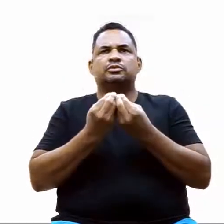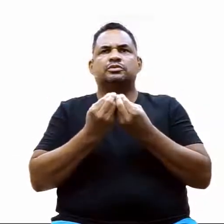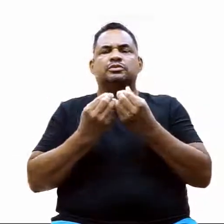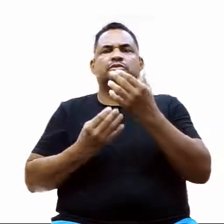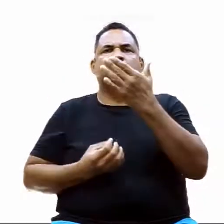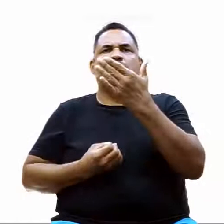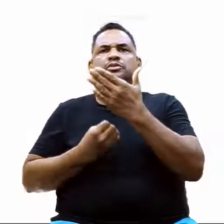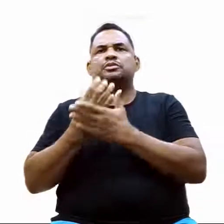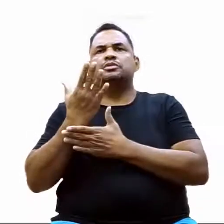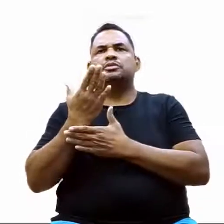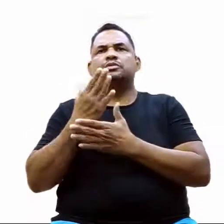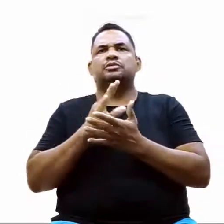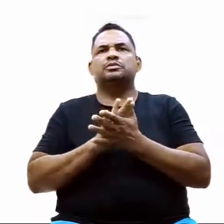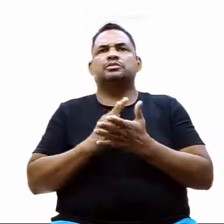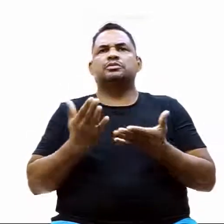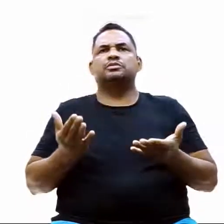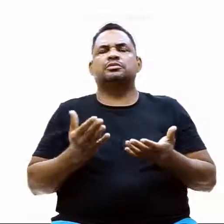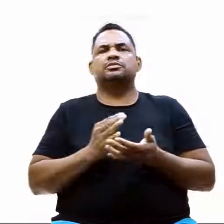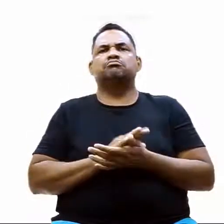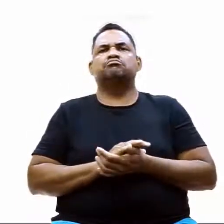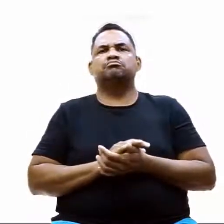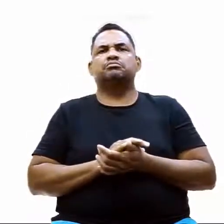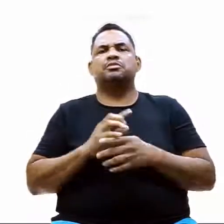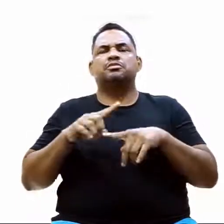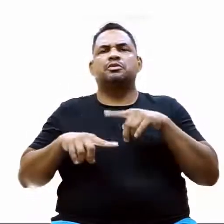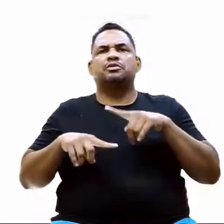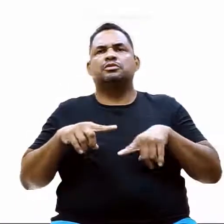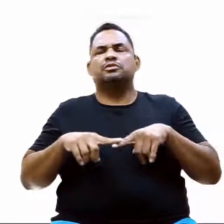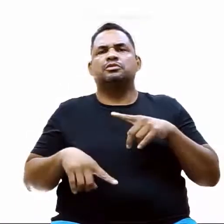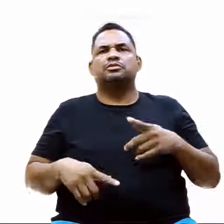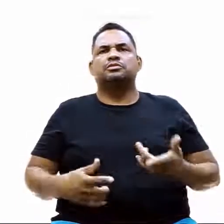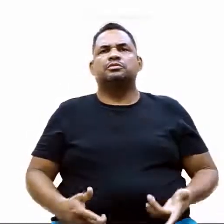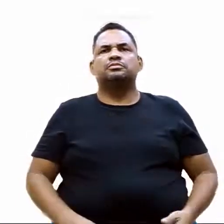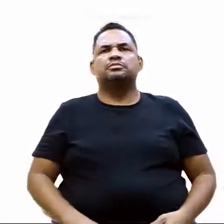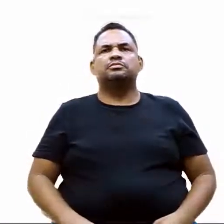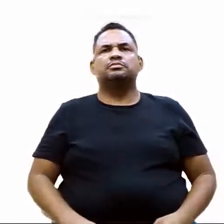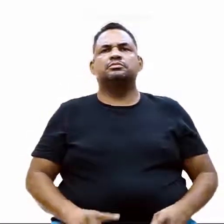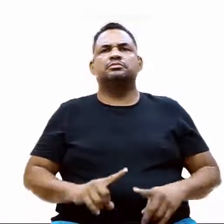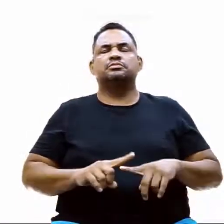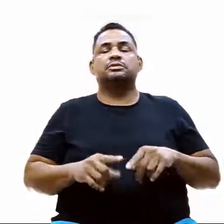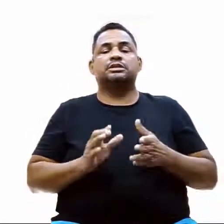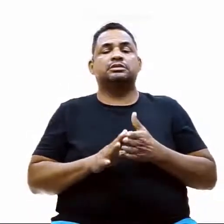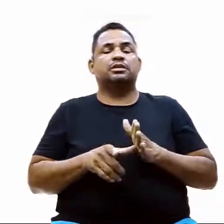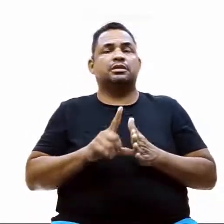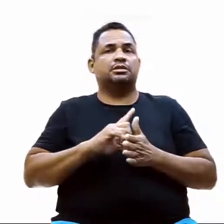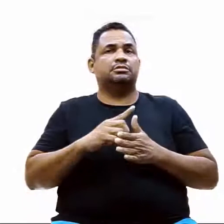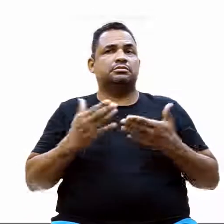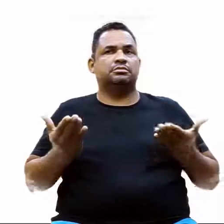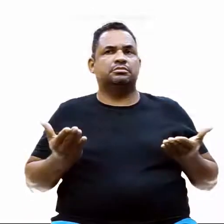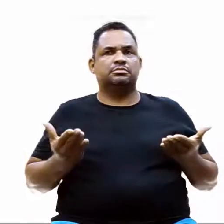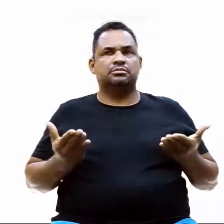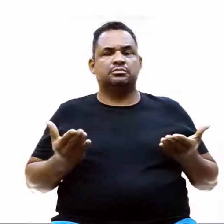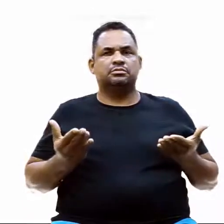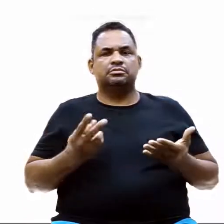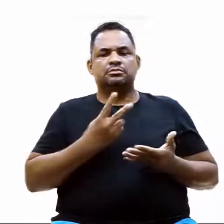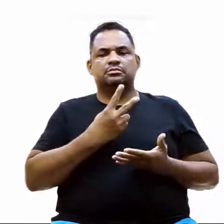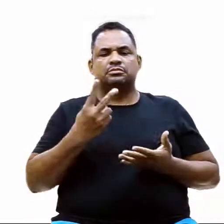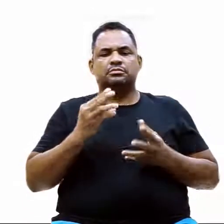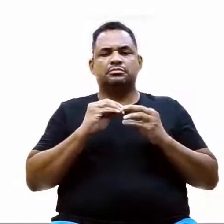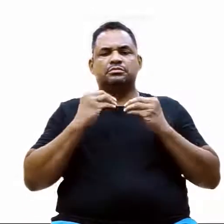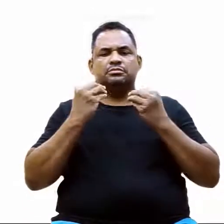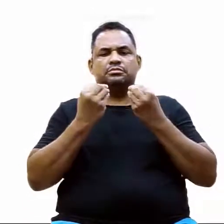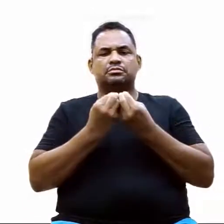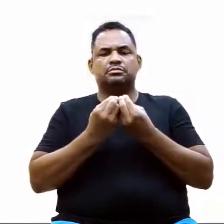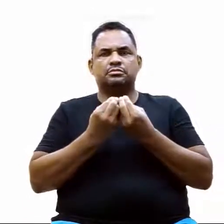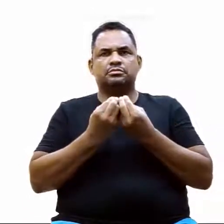Formando duas substâncias como produto. Nas anteriores, você viu duas substâncias